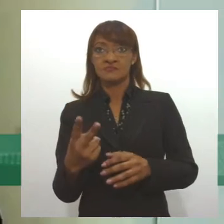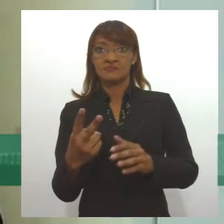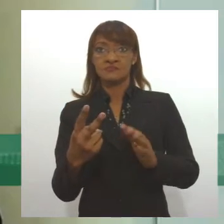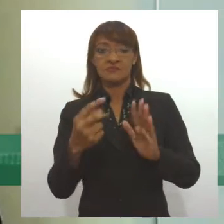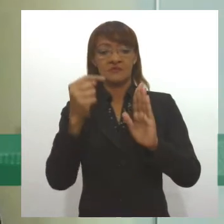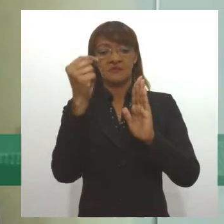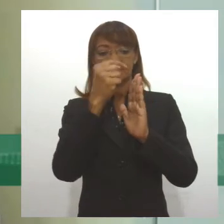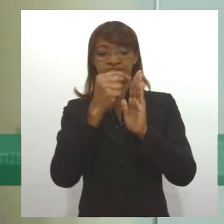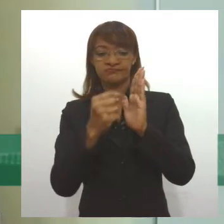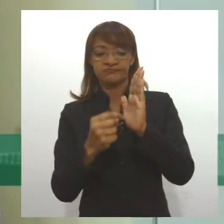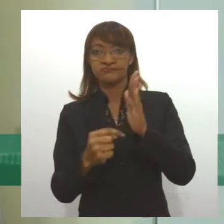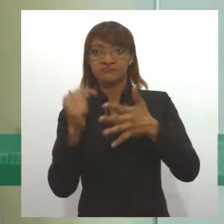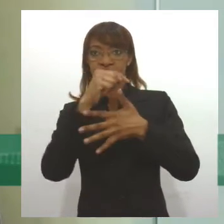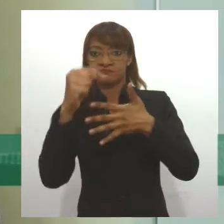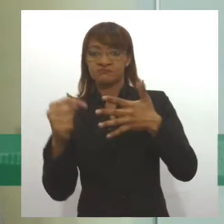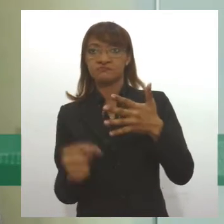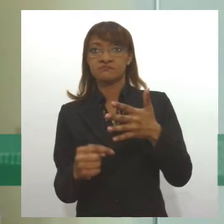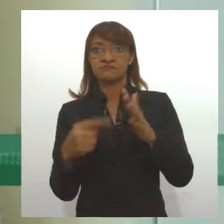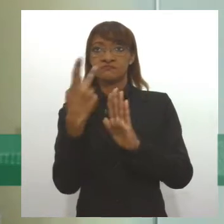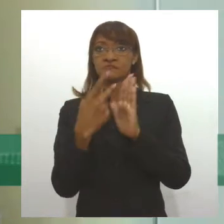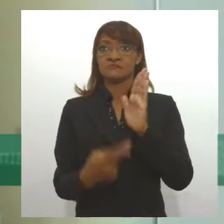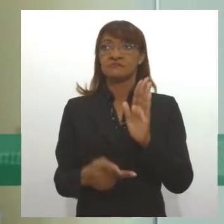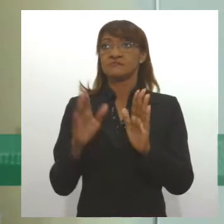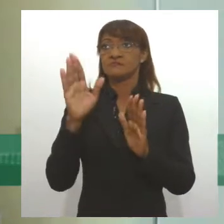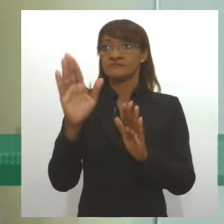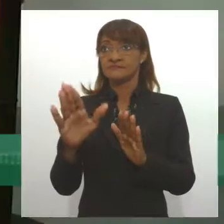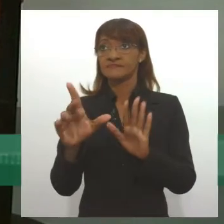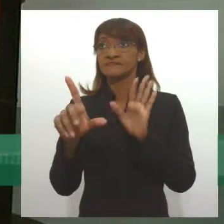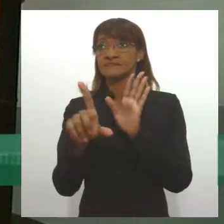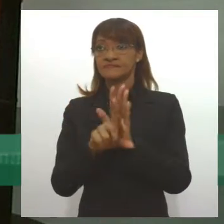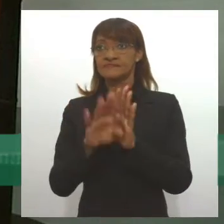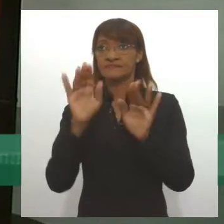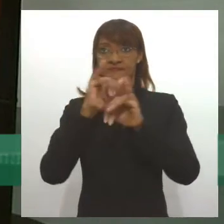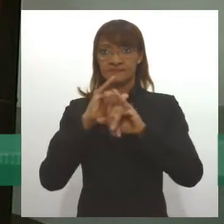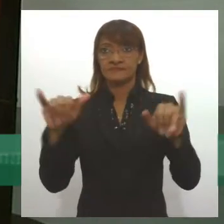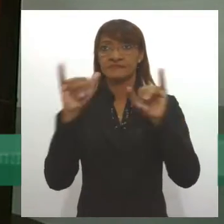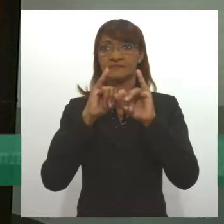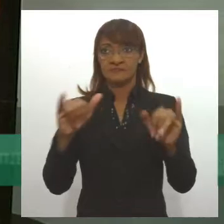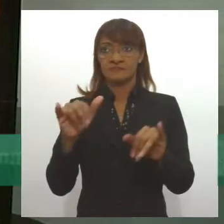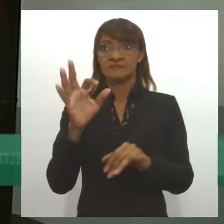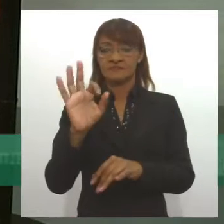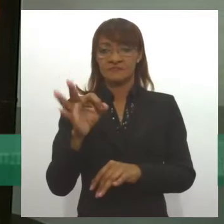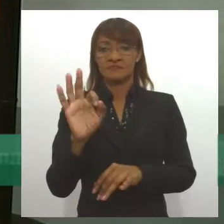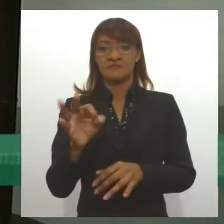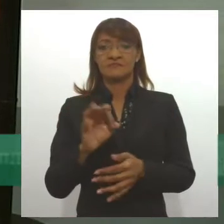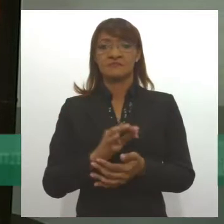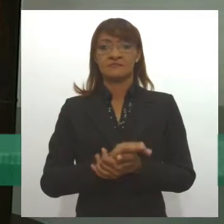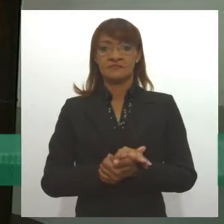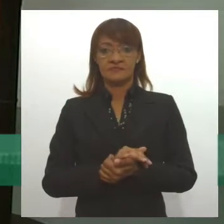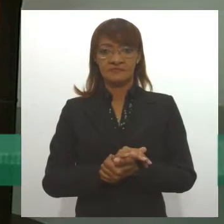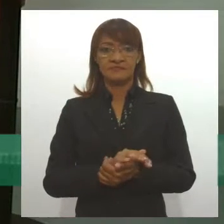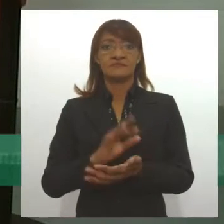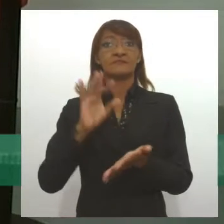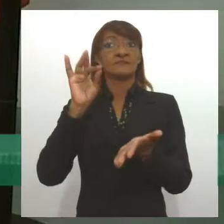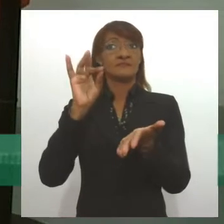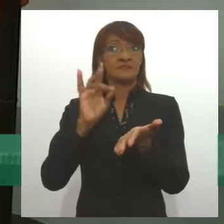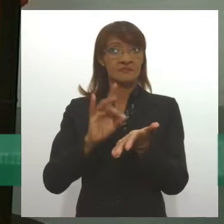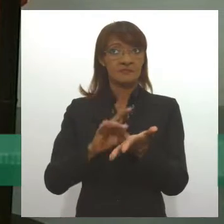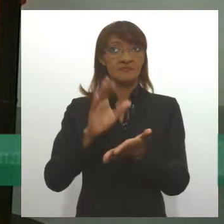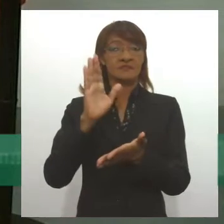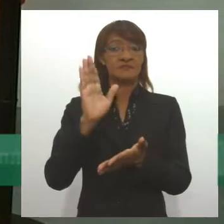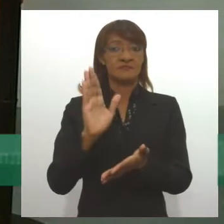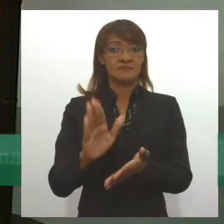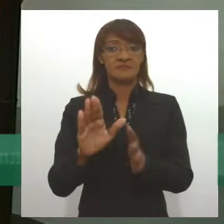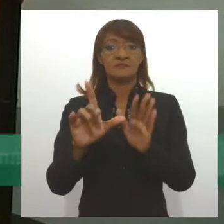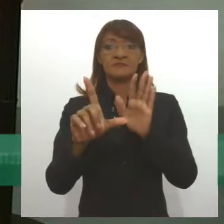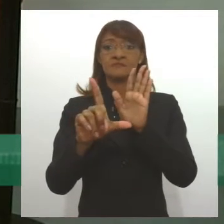projeto que nós aprovamos. Pronto, assim que a lei for publicada, né, aí de forma sancionada, a